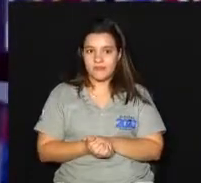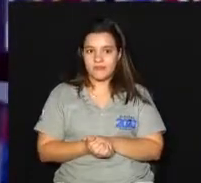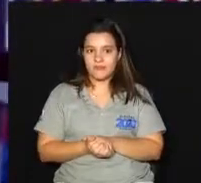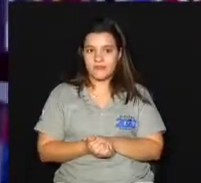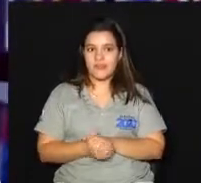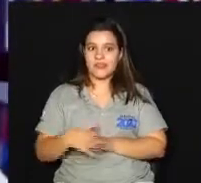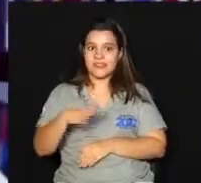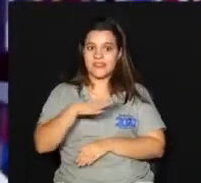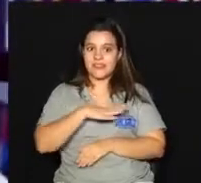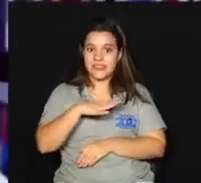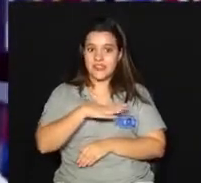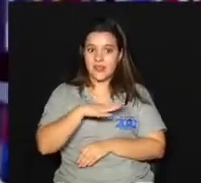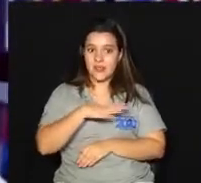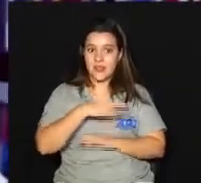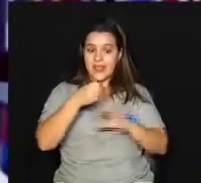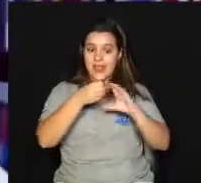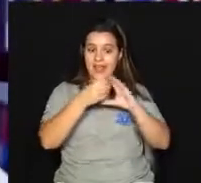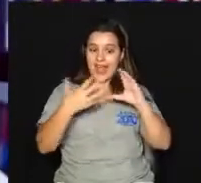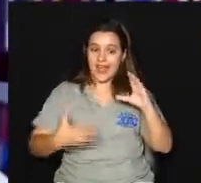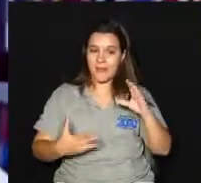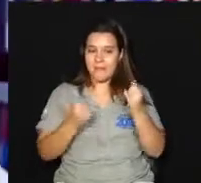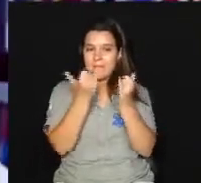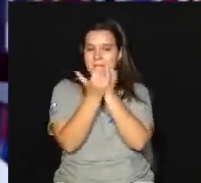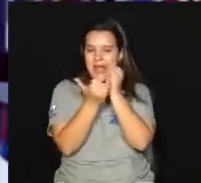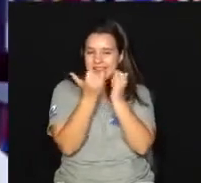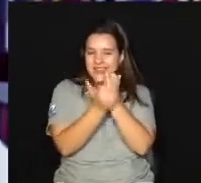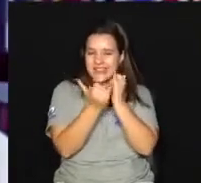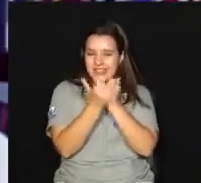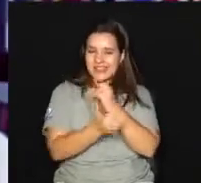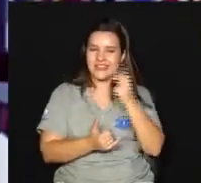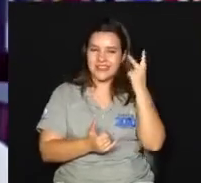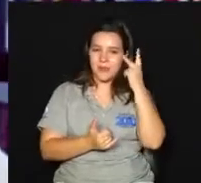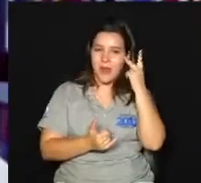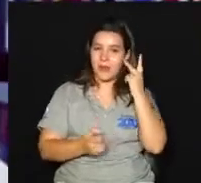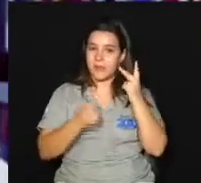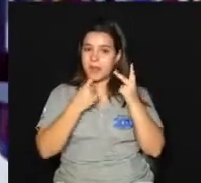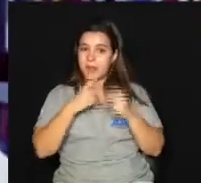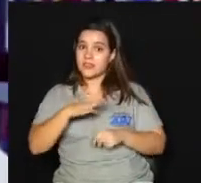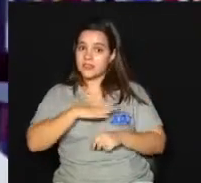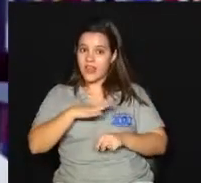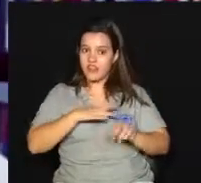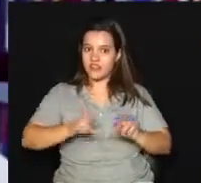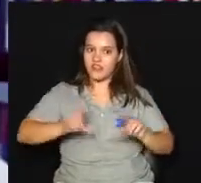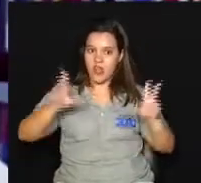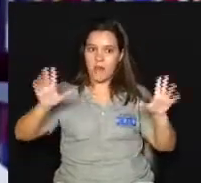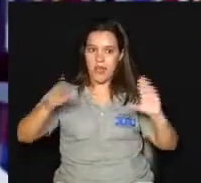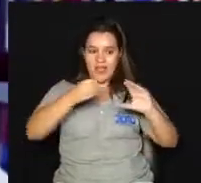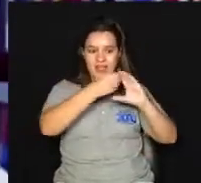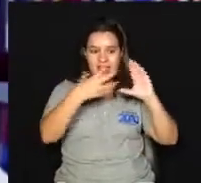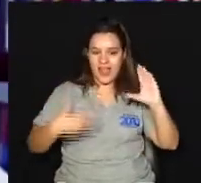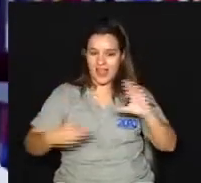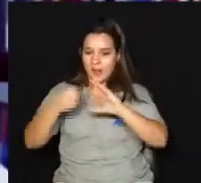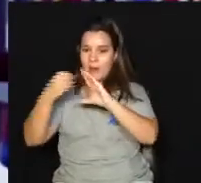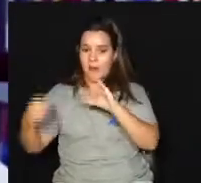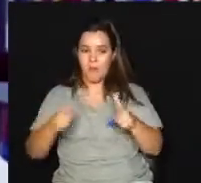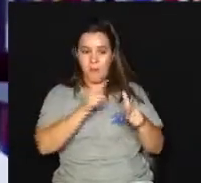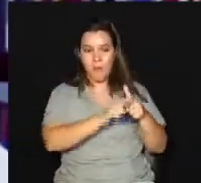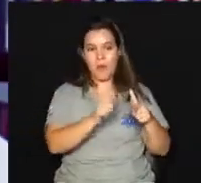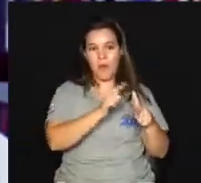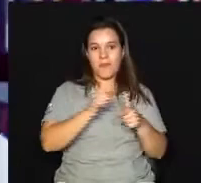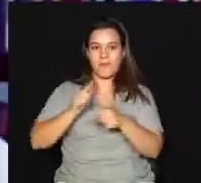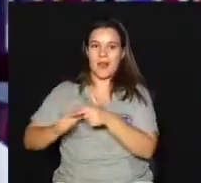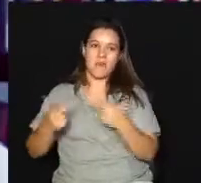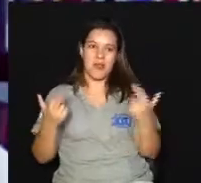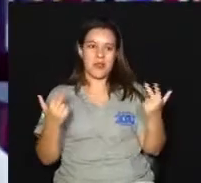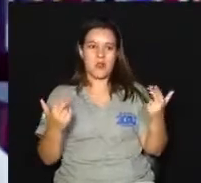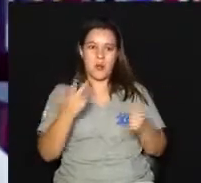com características muito semelhantes, né? São cidades diferentes, mas as características, os mesmos problemas afligem as